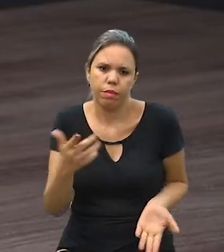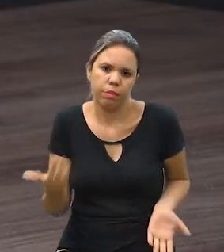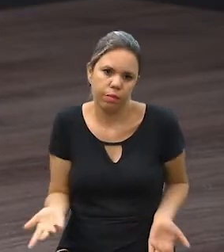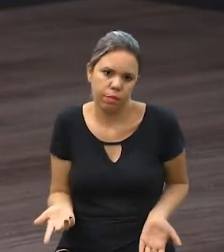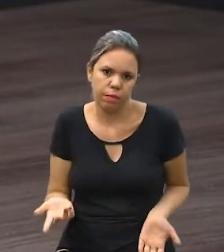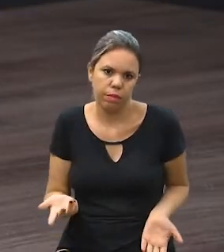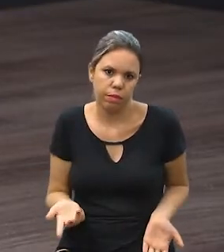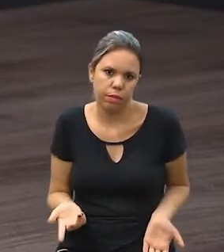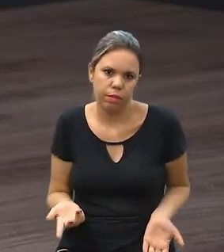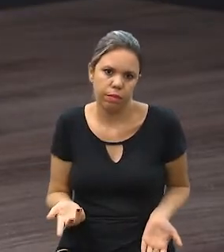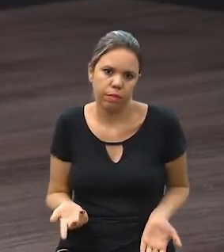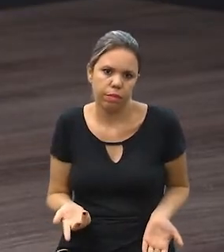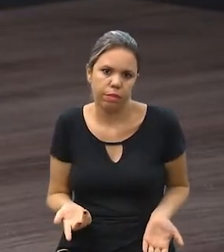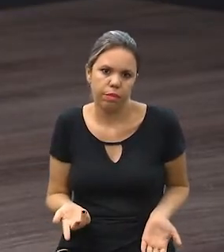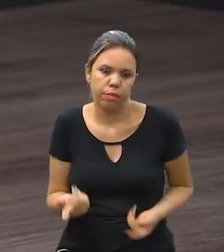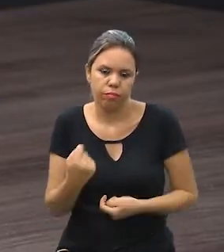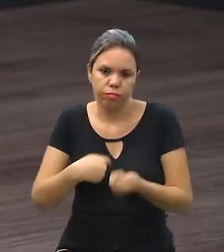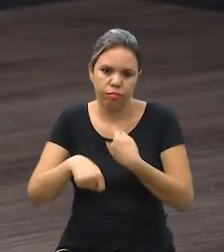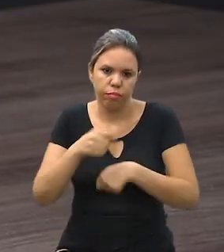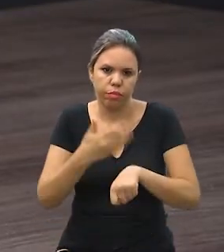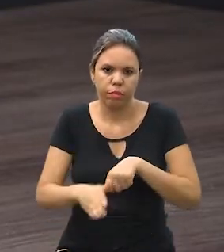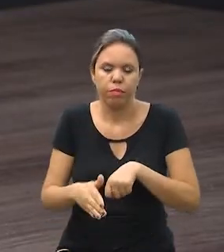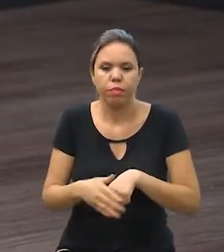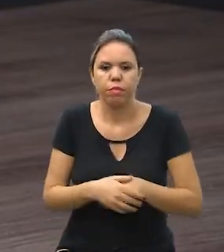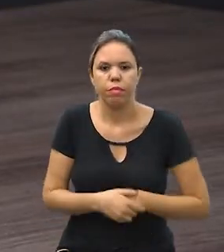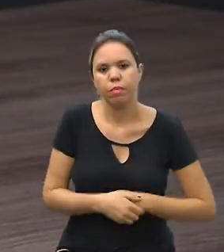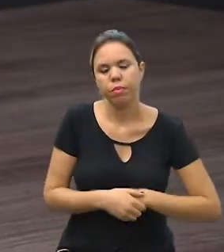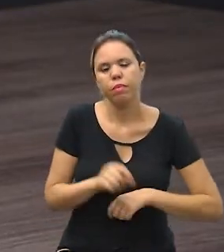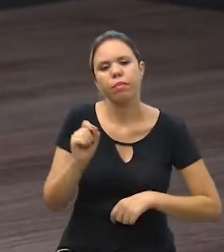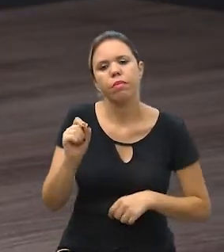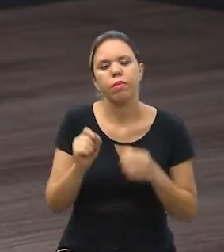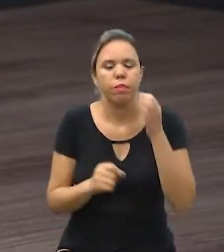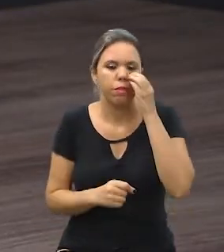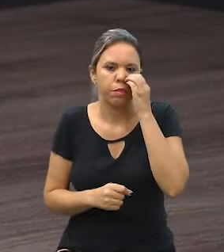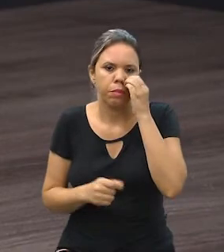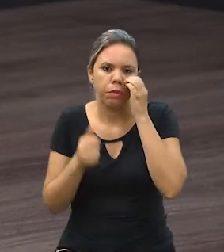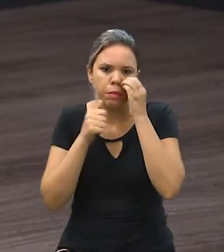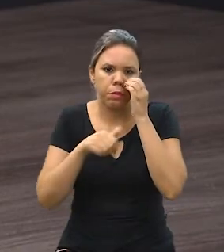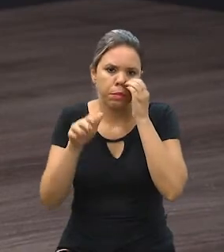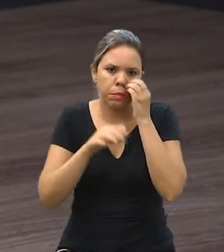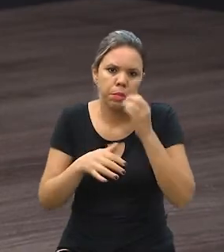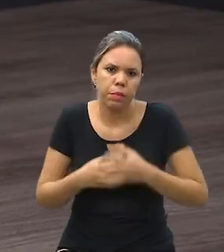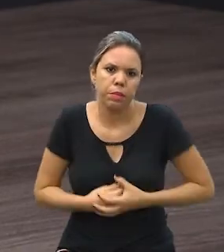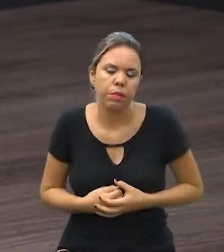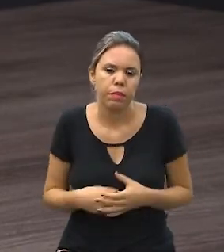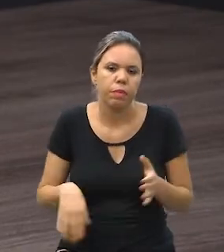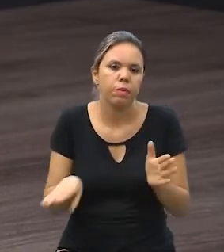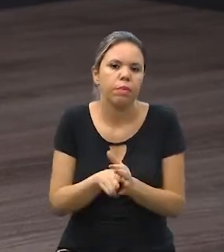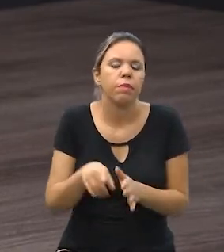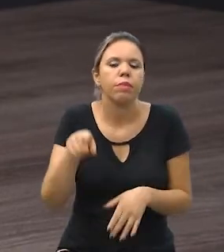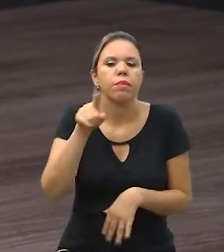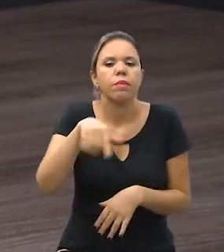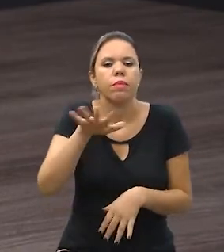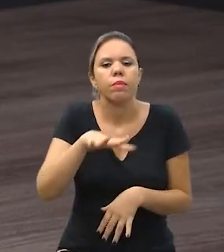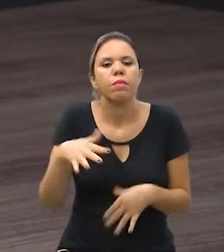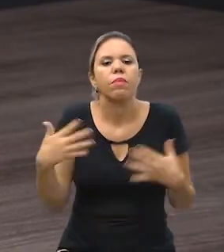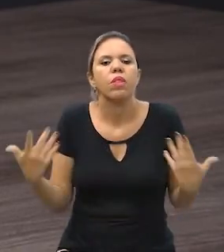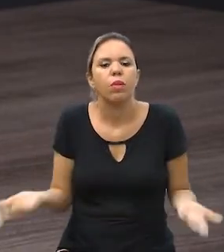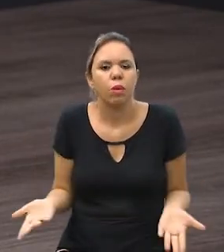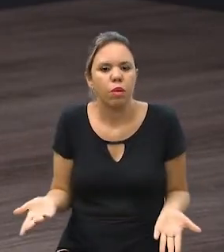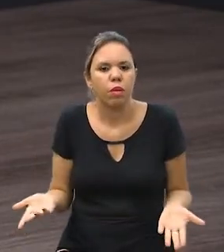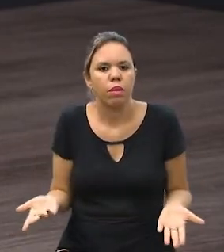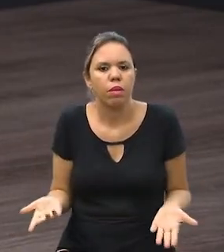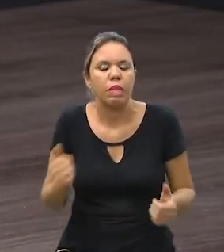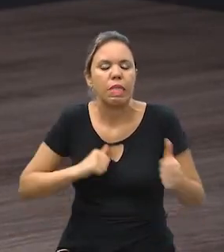aí colocaram um negócio em prática. E quem foi essa mulher que chegou até vocês e quais eram